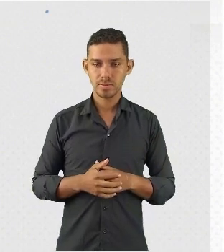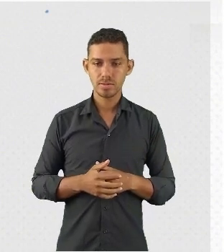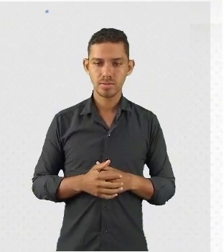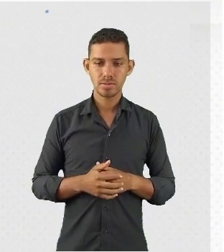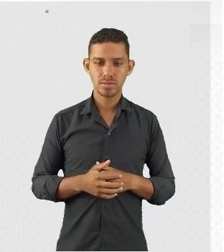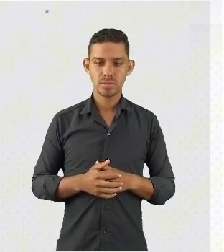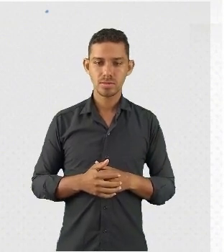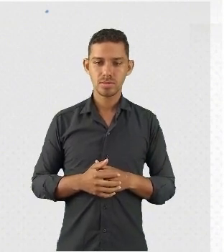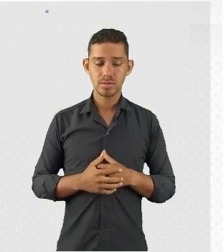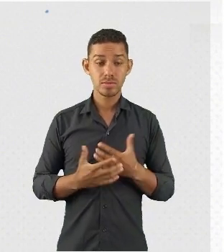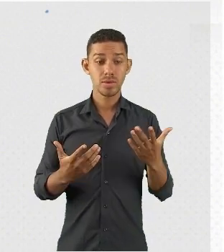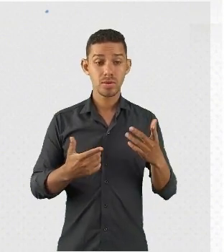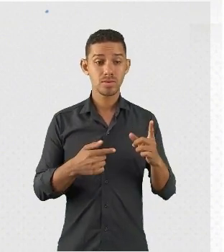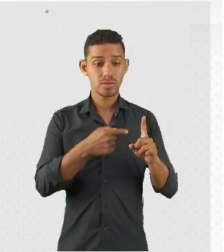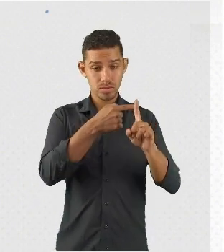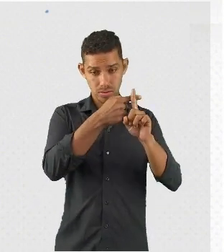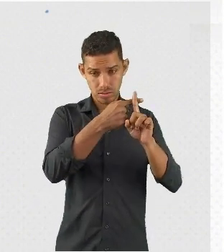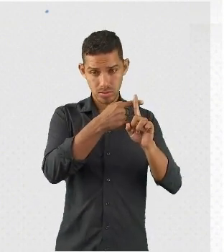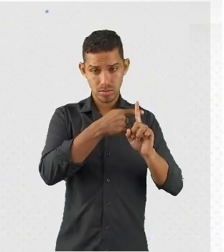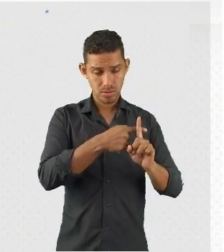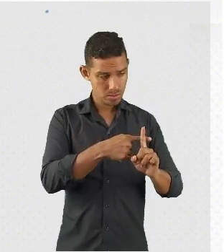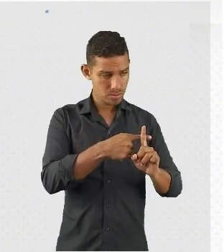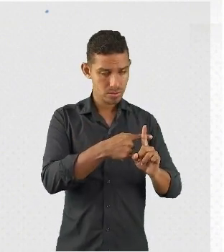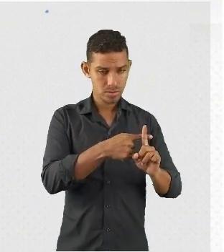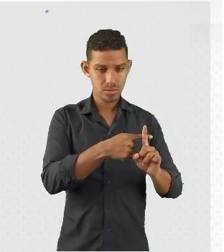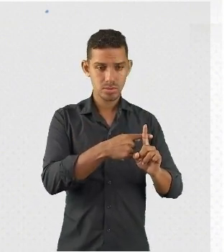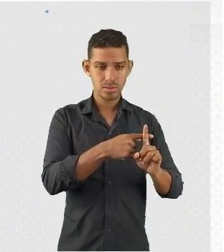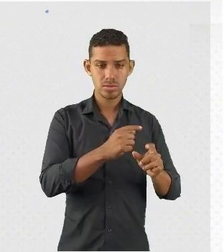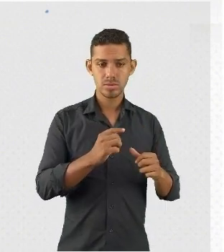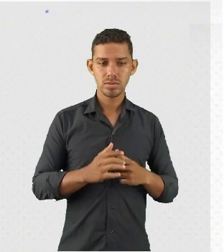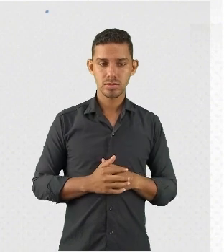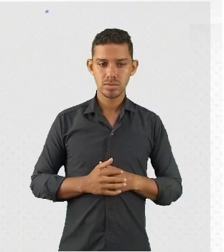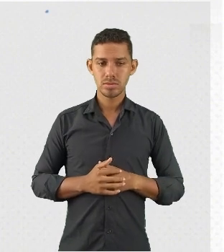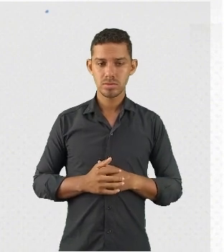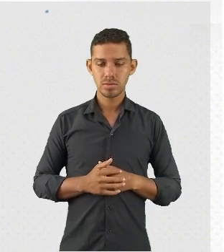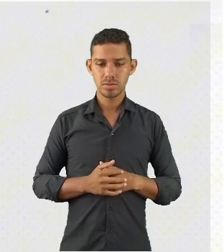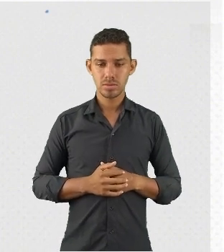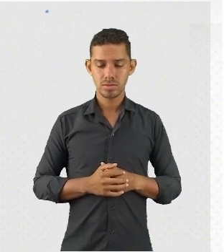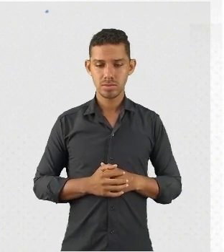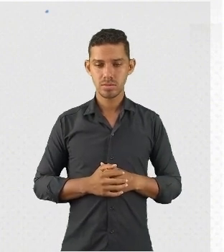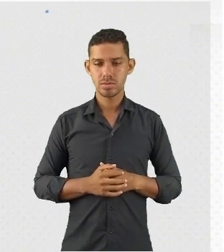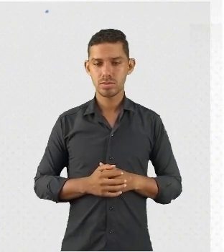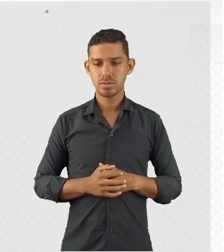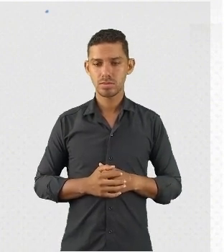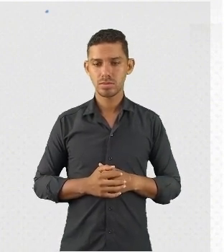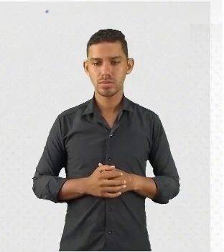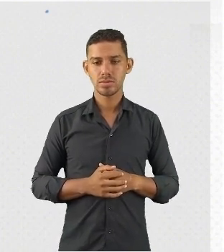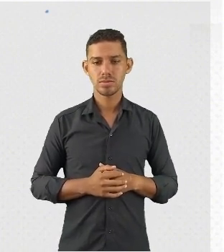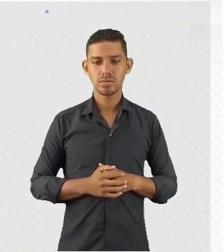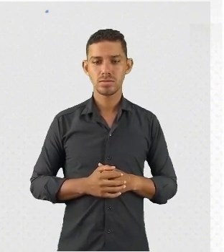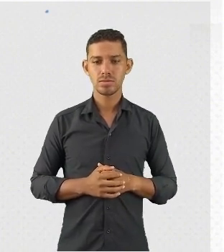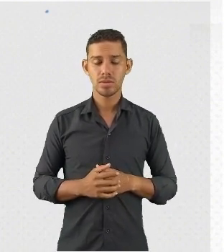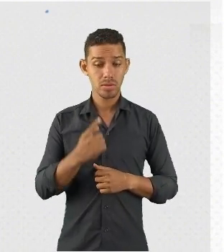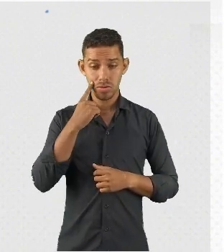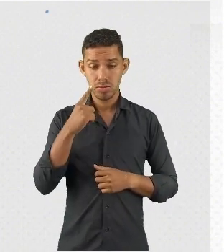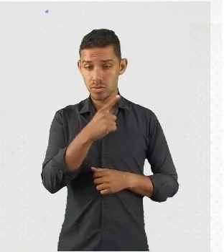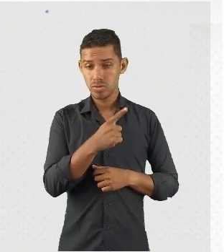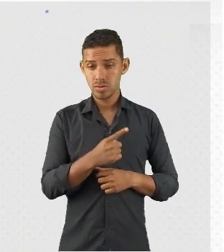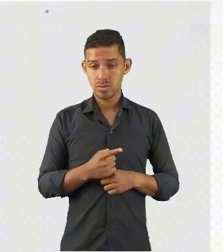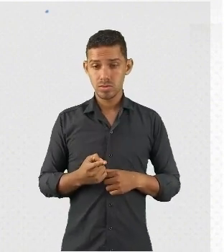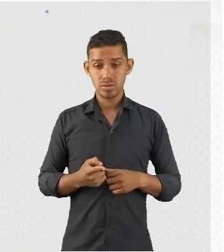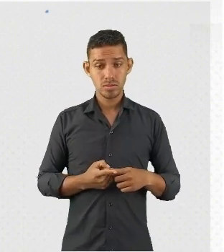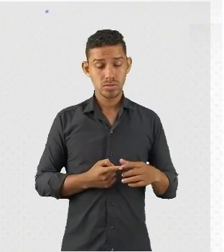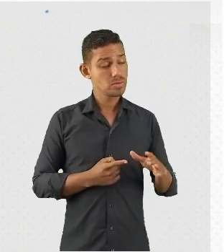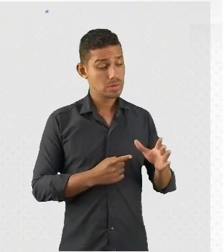ficar bonitinho, tá? Na eletrização por atrito, os corpos adquirem mesmo valor